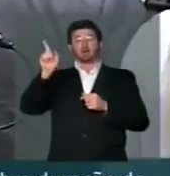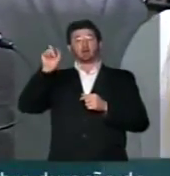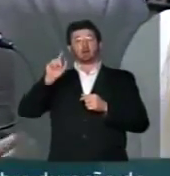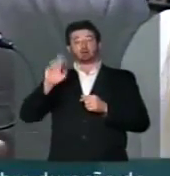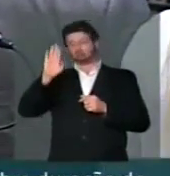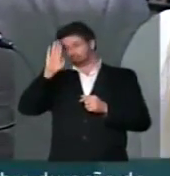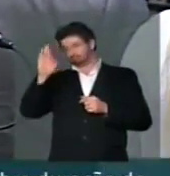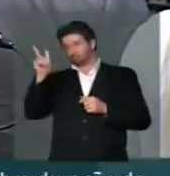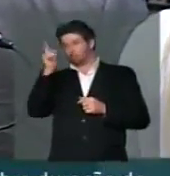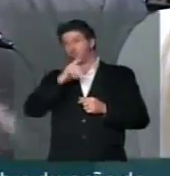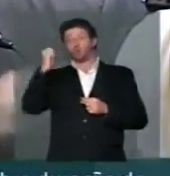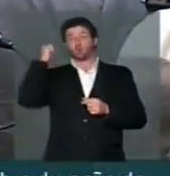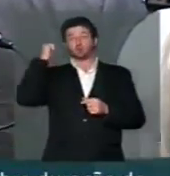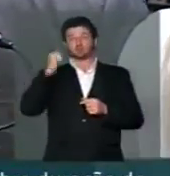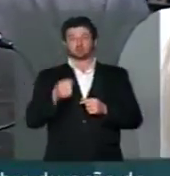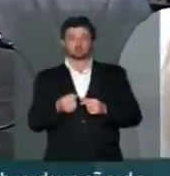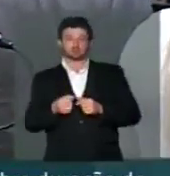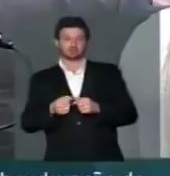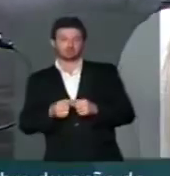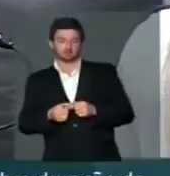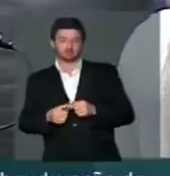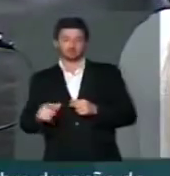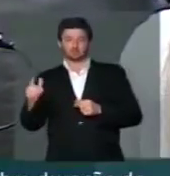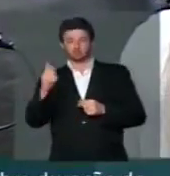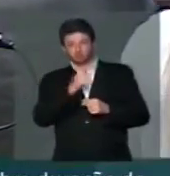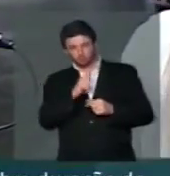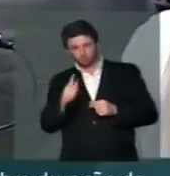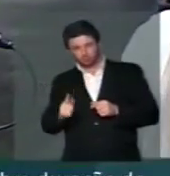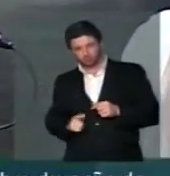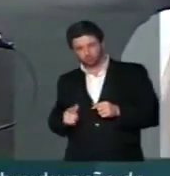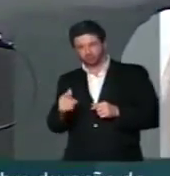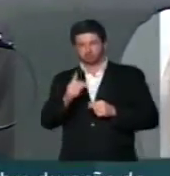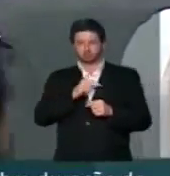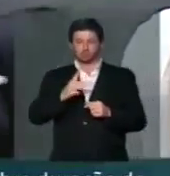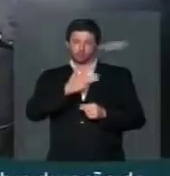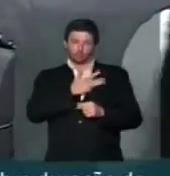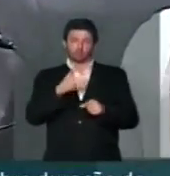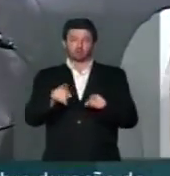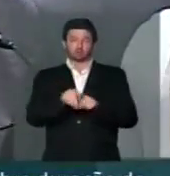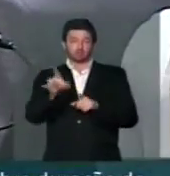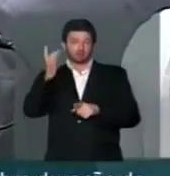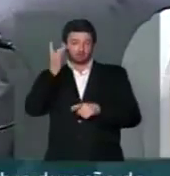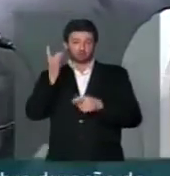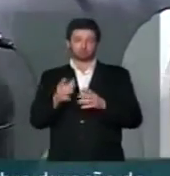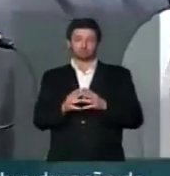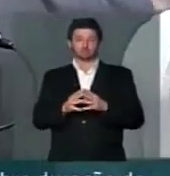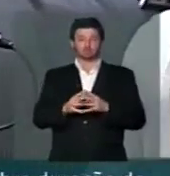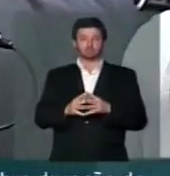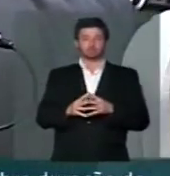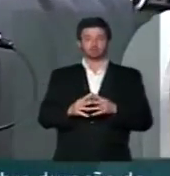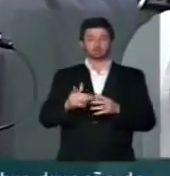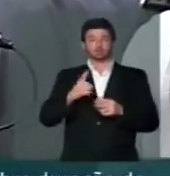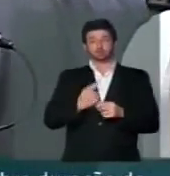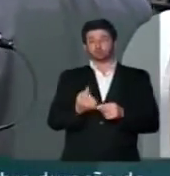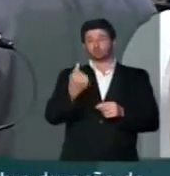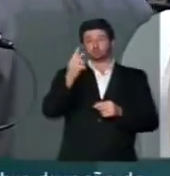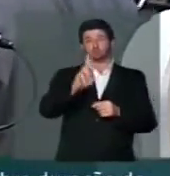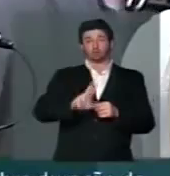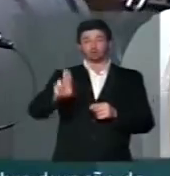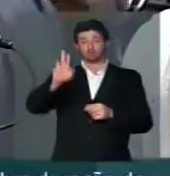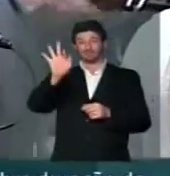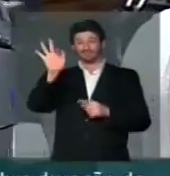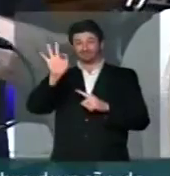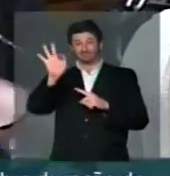das grandes conquistas do governo, dos governos do presidente Lula e da presidente Dilma. Nós só tínhamos uma